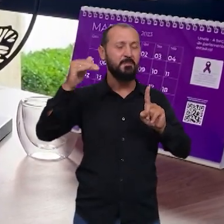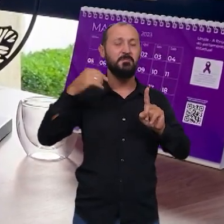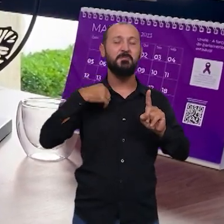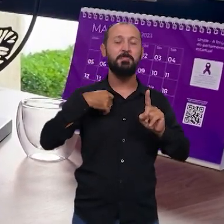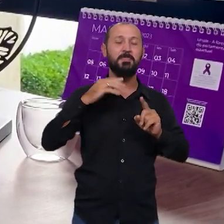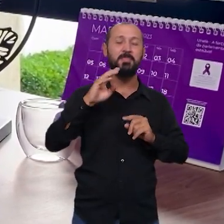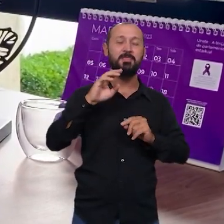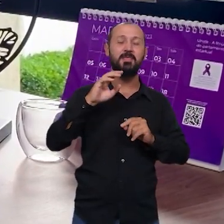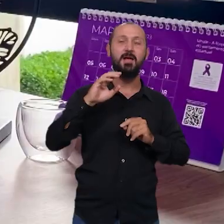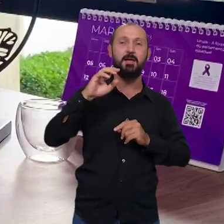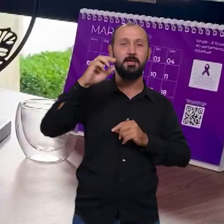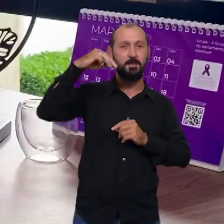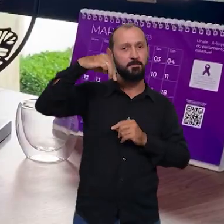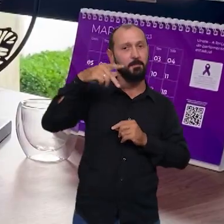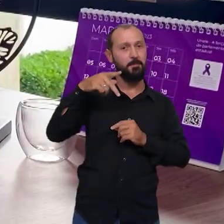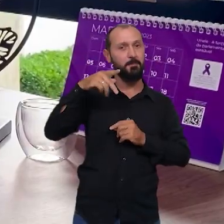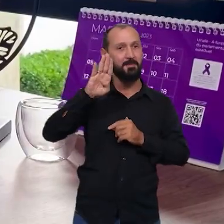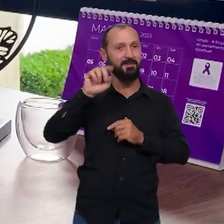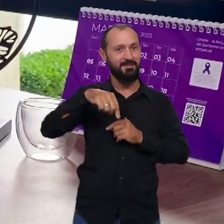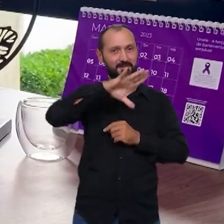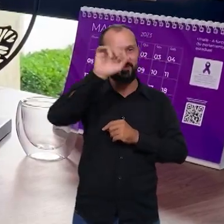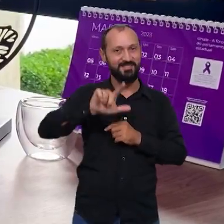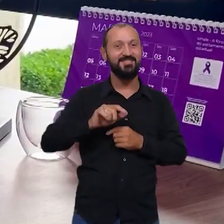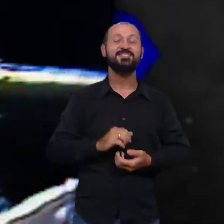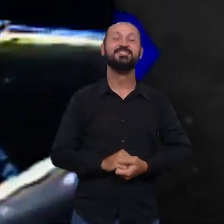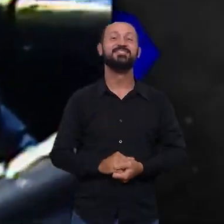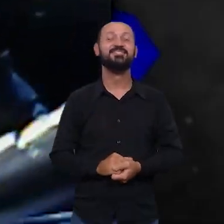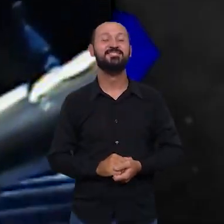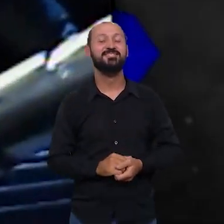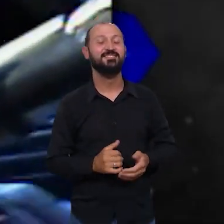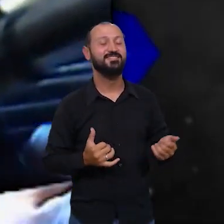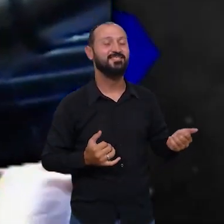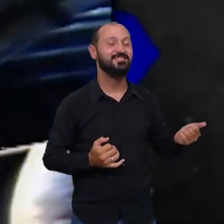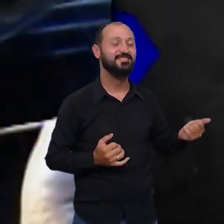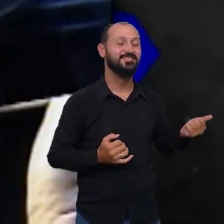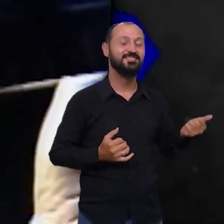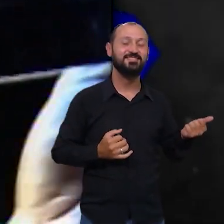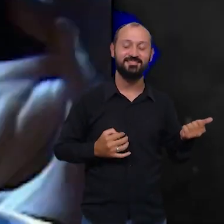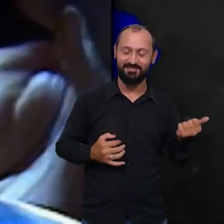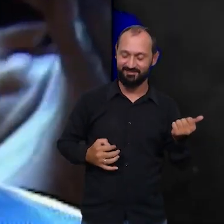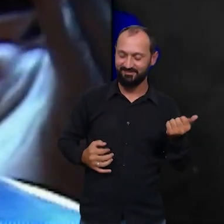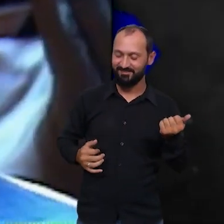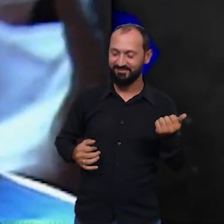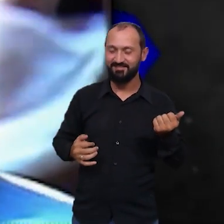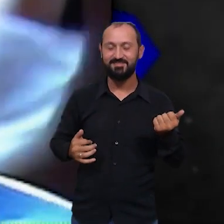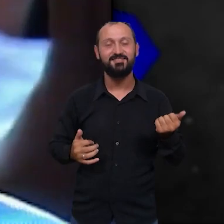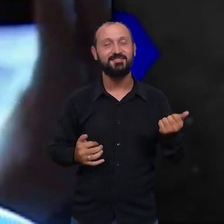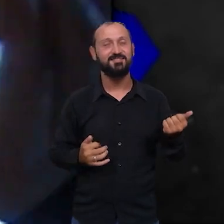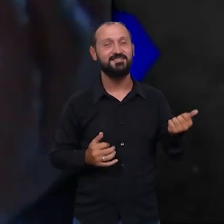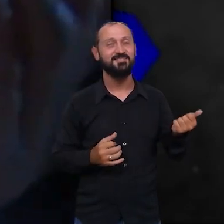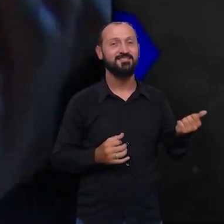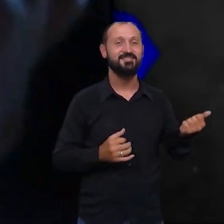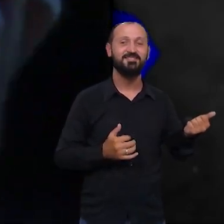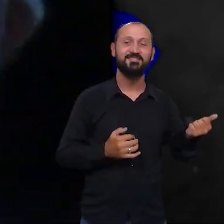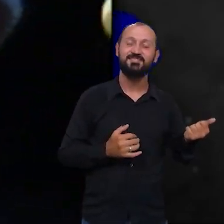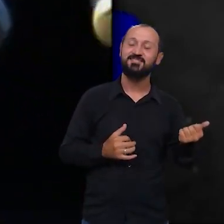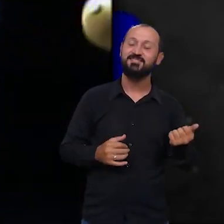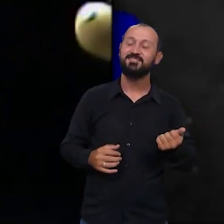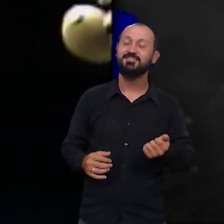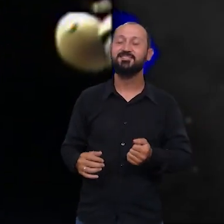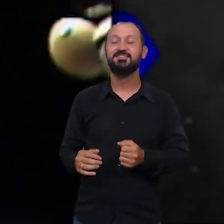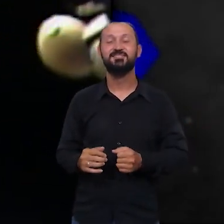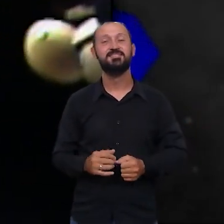vocês e participar da programação. E eu gostaria de fazer o pedido de uma música, Xalana, do nosso cantor e compositor